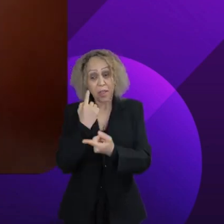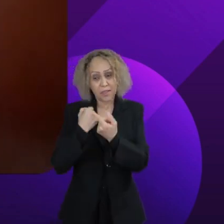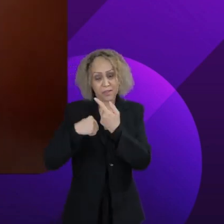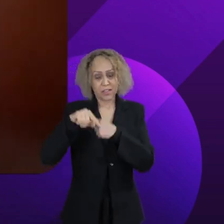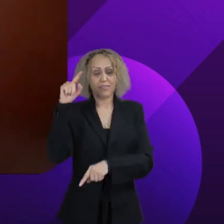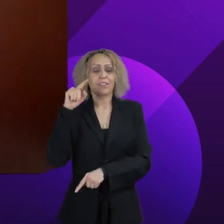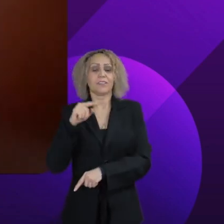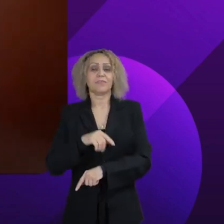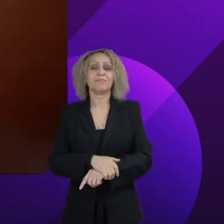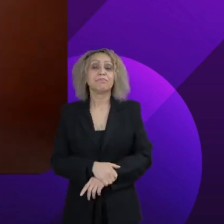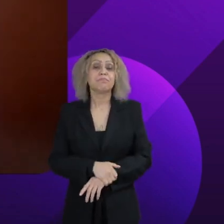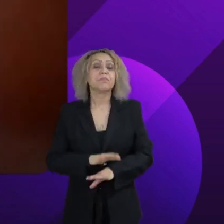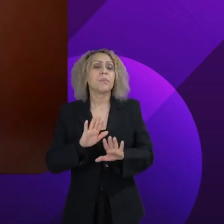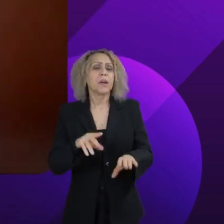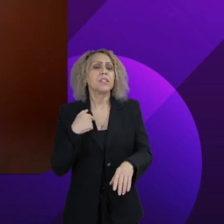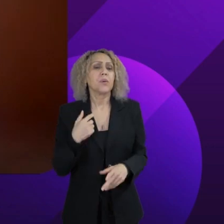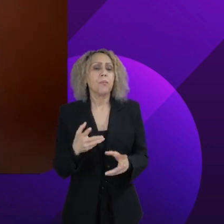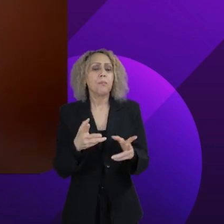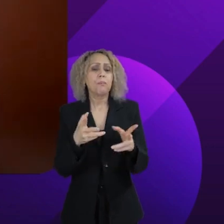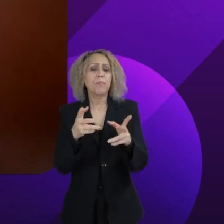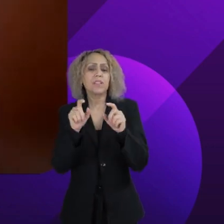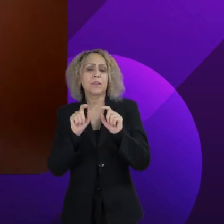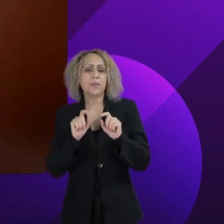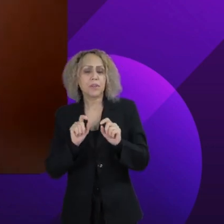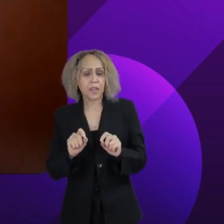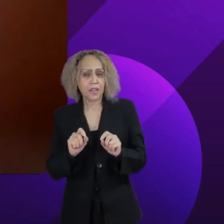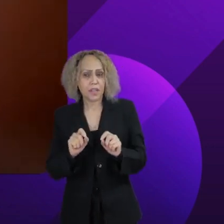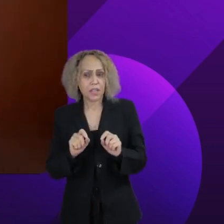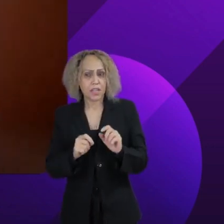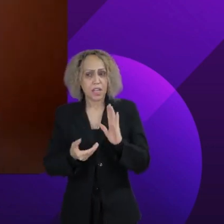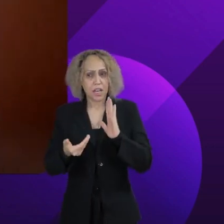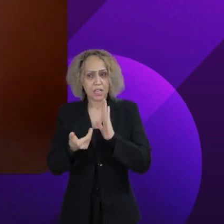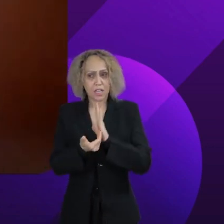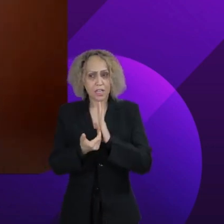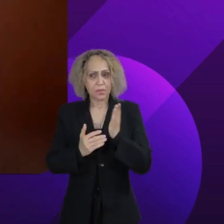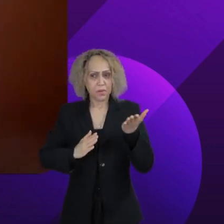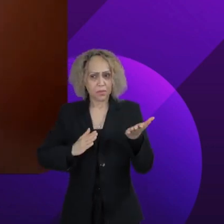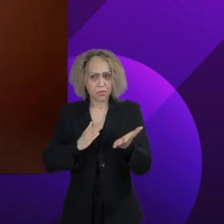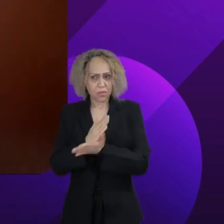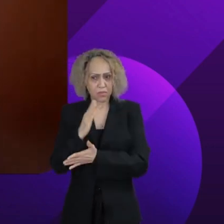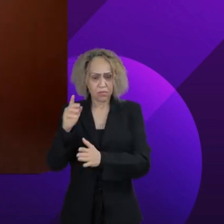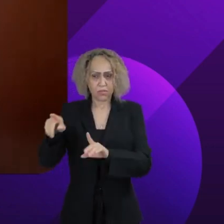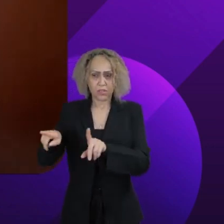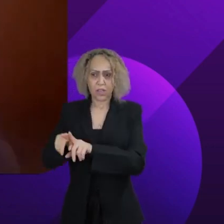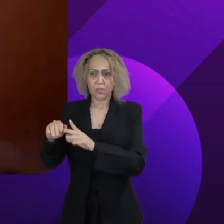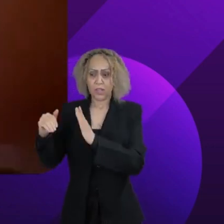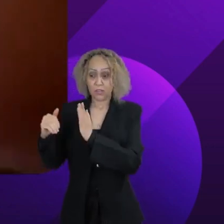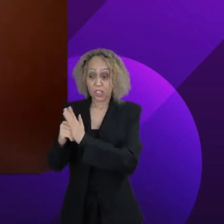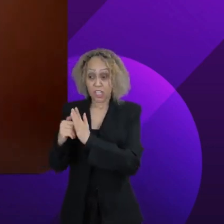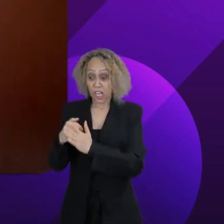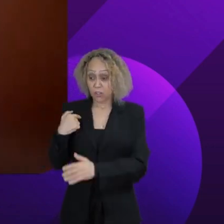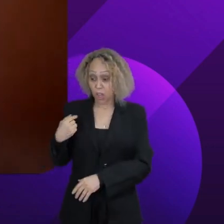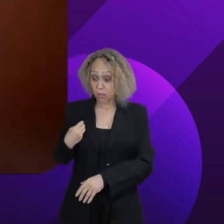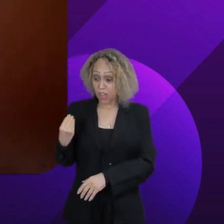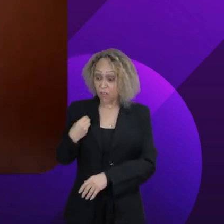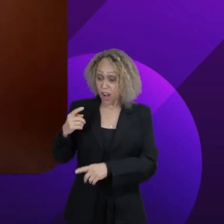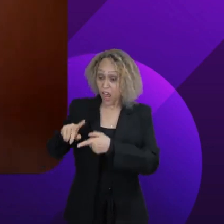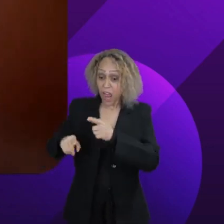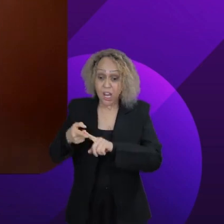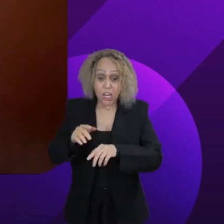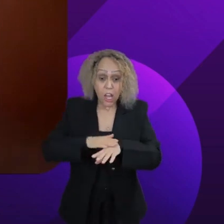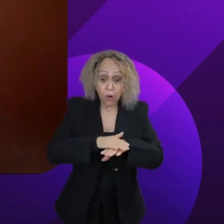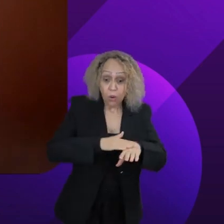percebi é que tanto na aprovação na Câmara, até no Senado, que eu também estava lá, articulando,